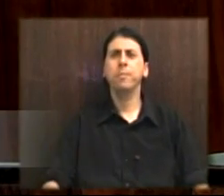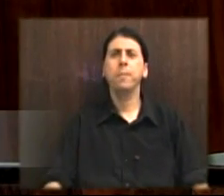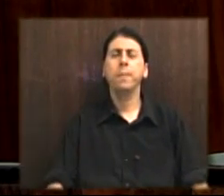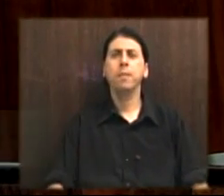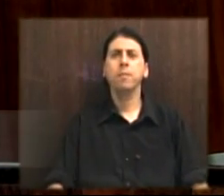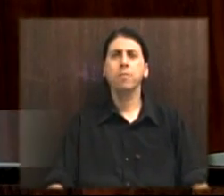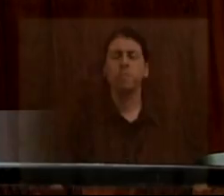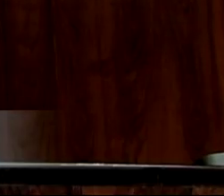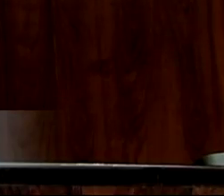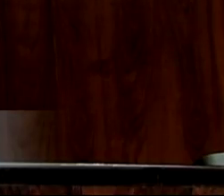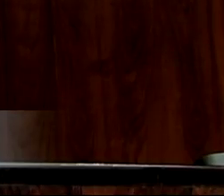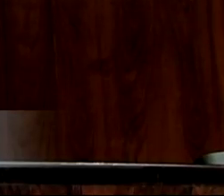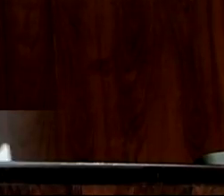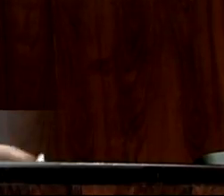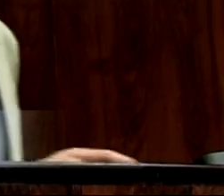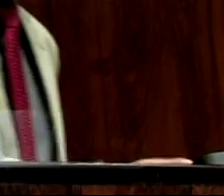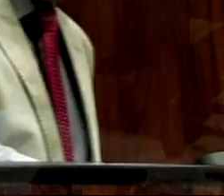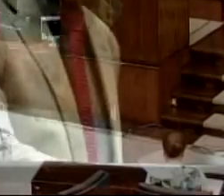Obrigado.